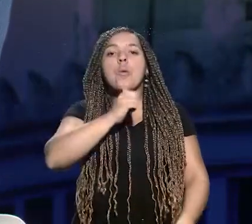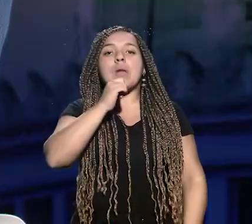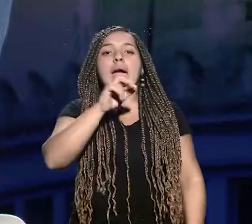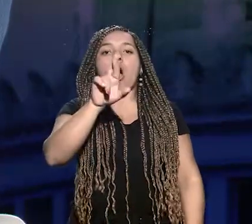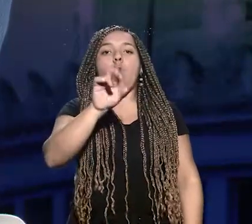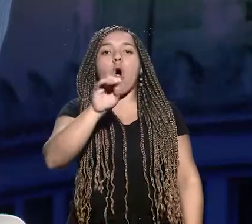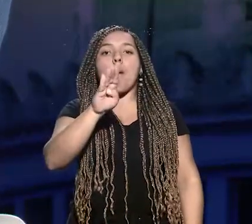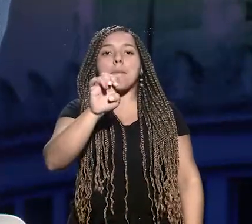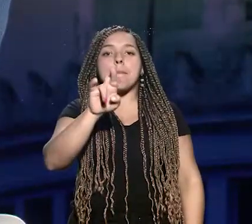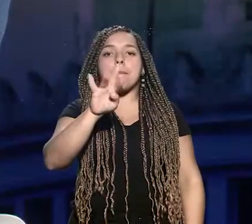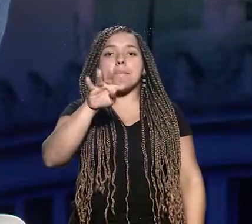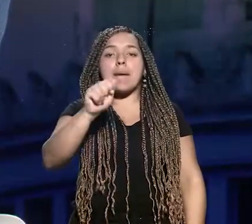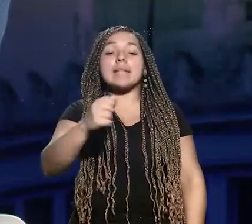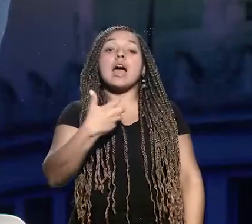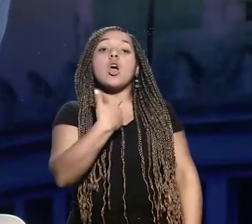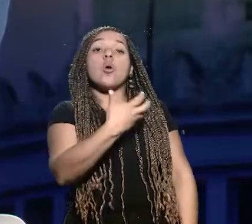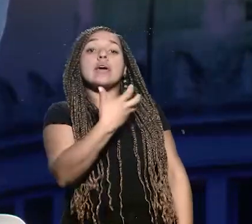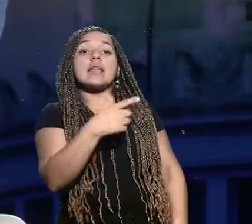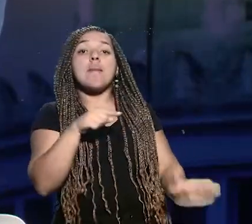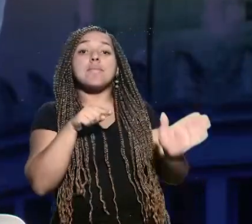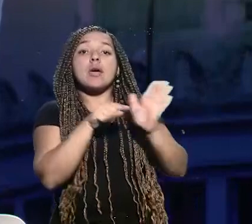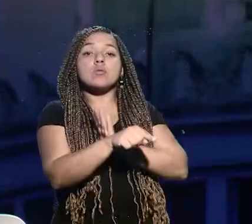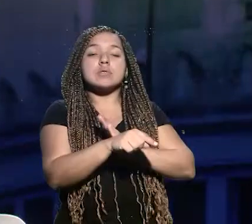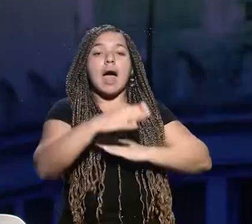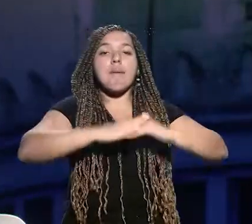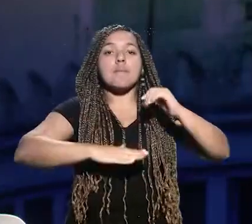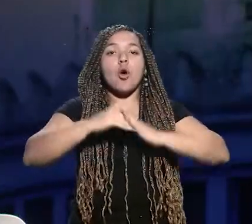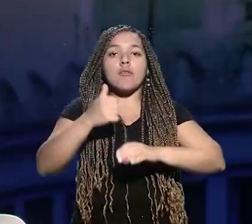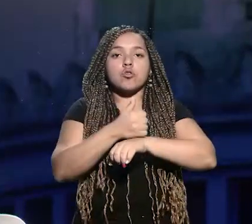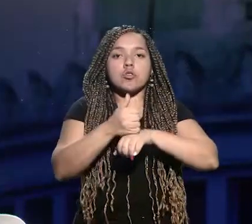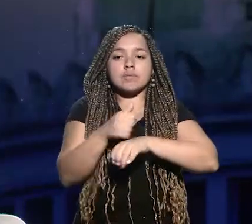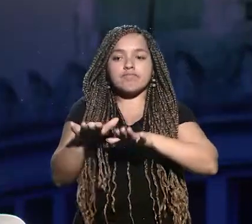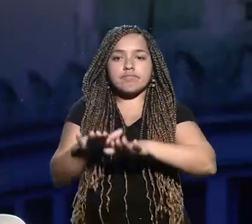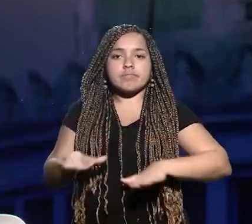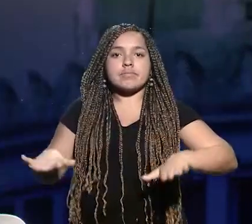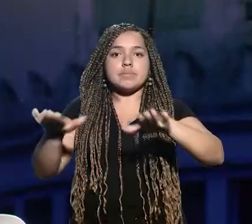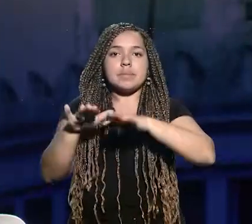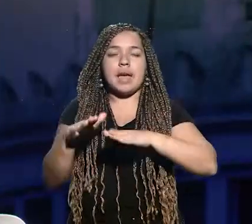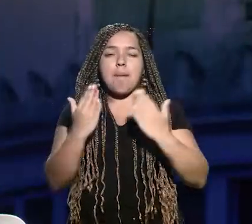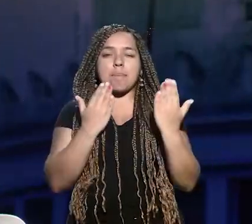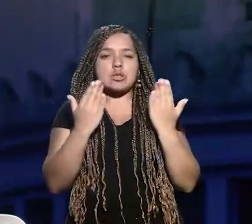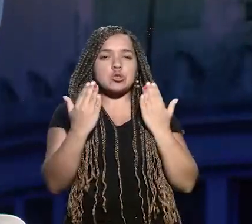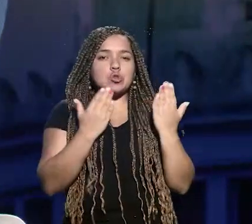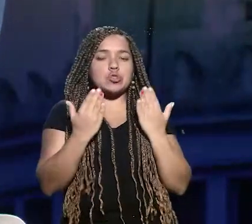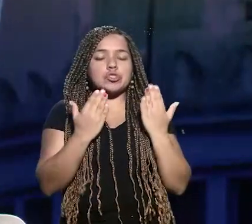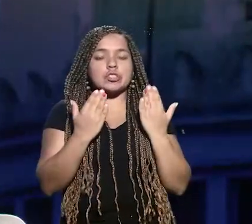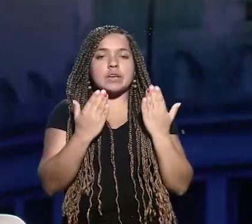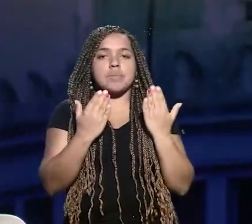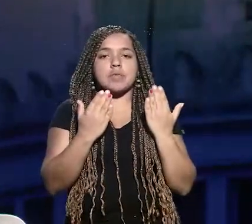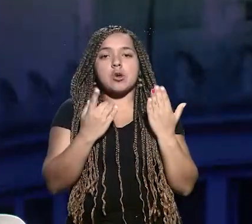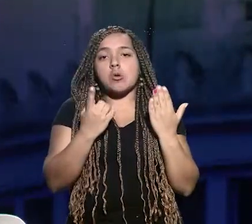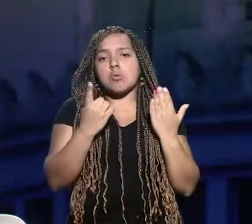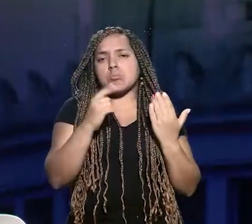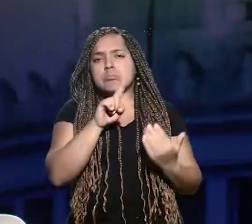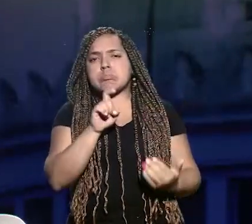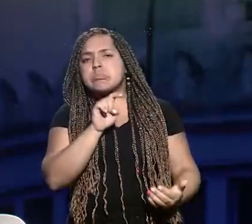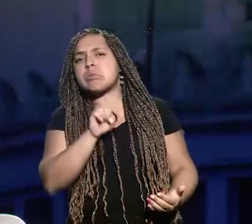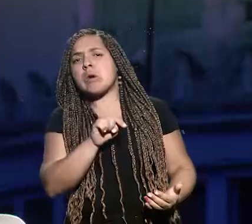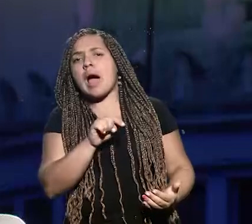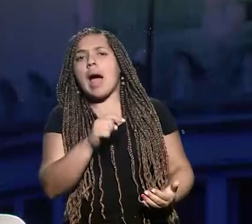Está acontecendo. Que bom. Houve um primeiro processo formativo com os seguranças da casa. Ah, bacana.